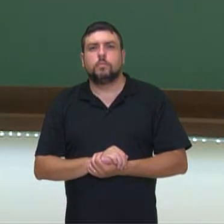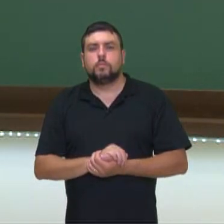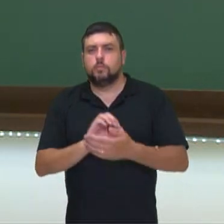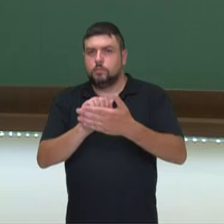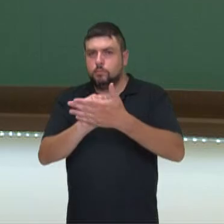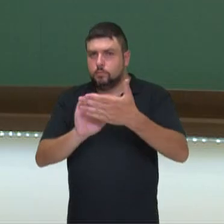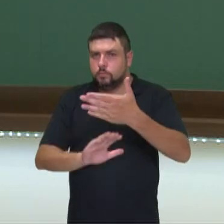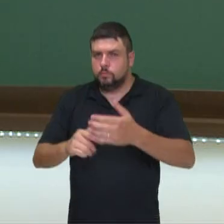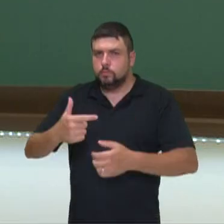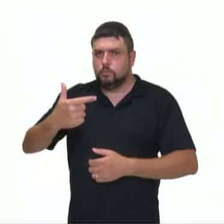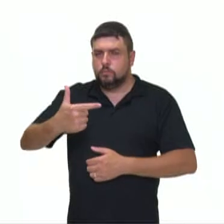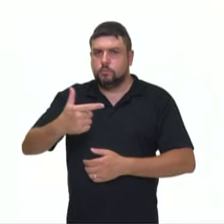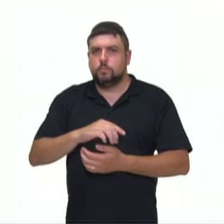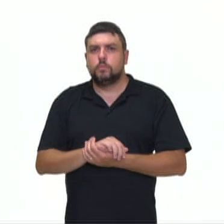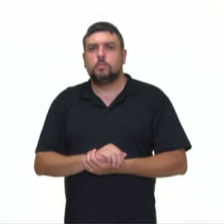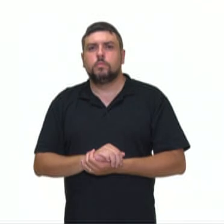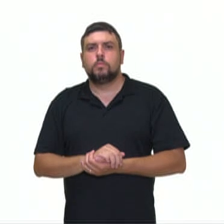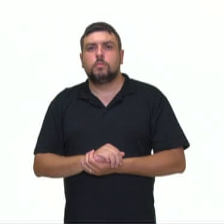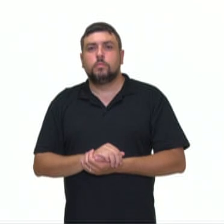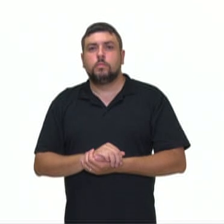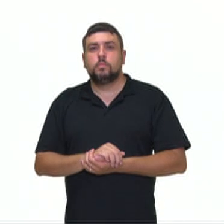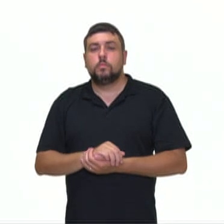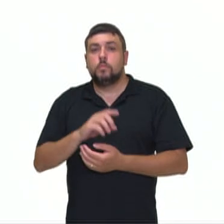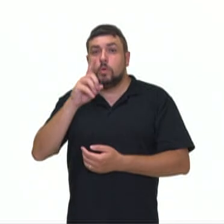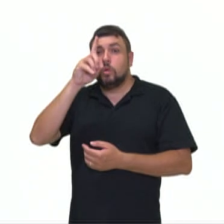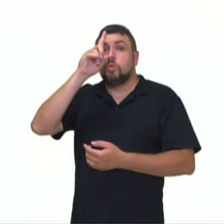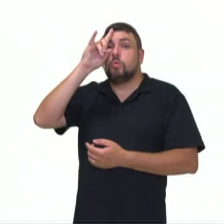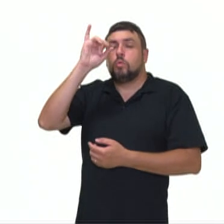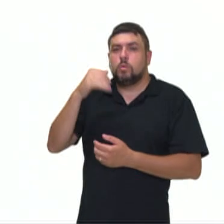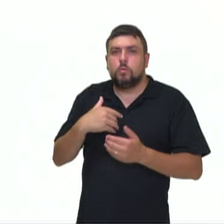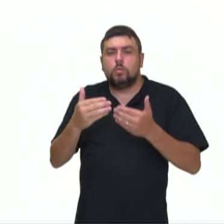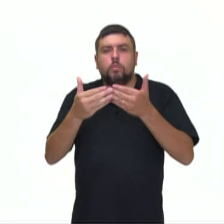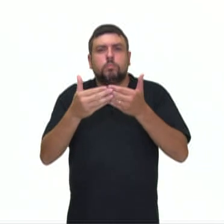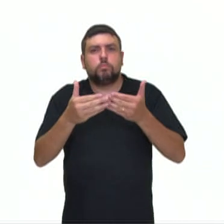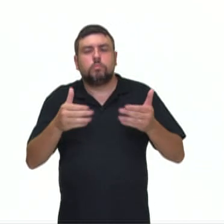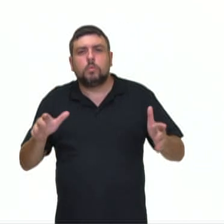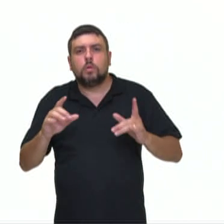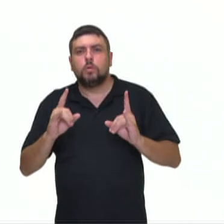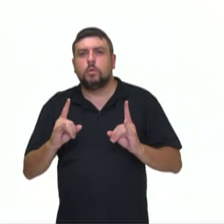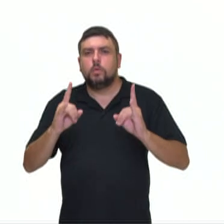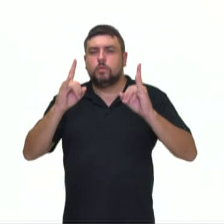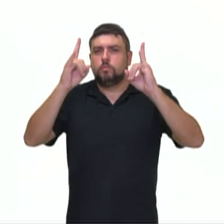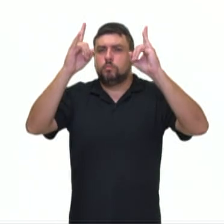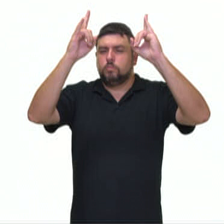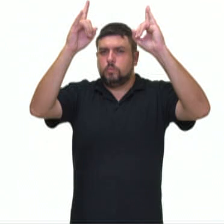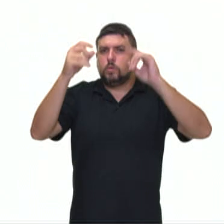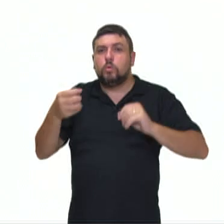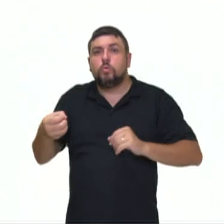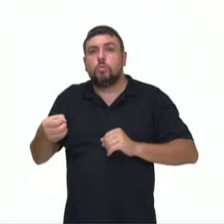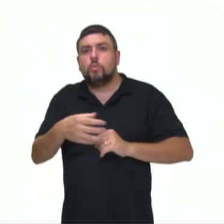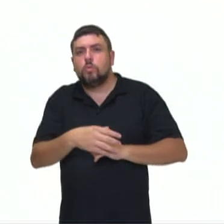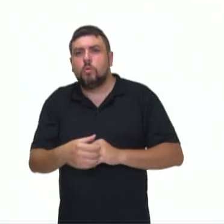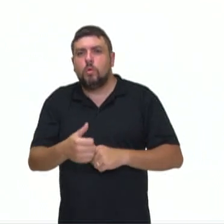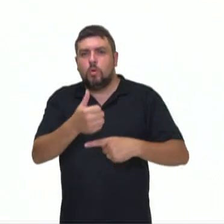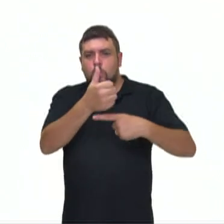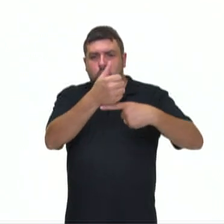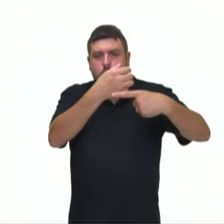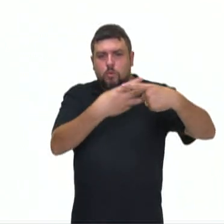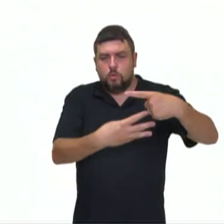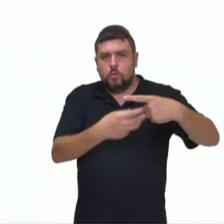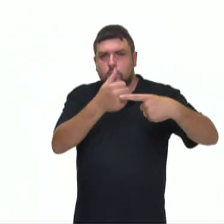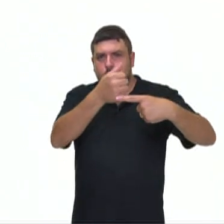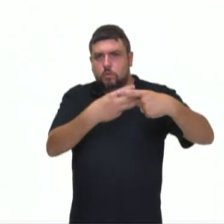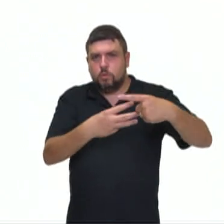Exercício 2 para você. No dia do lançamento de um prédio de apartamentos, 1/3 desses apartamentos foi vendido e 1/6 foi